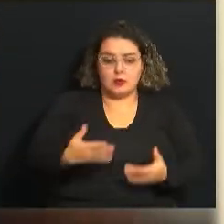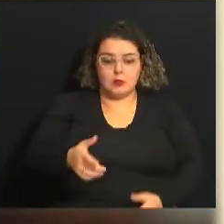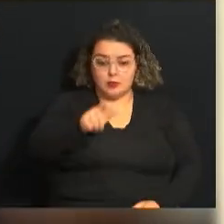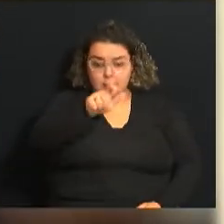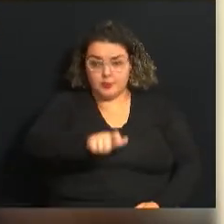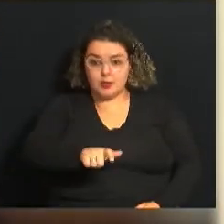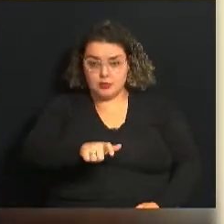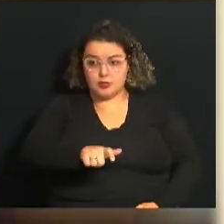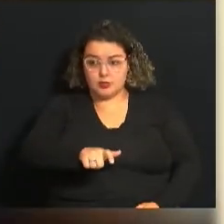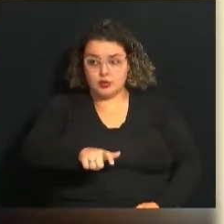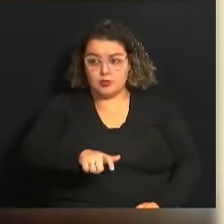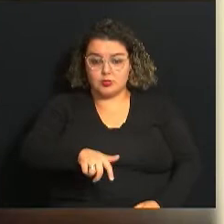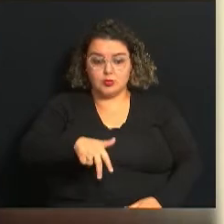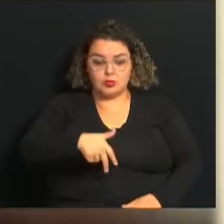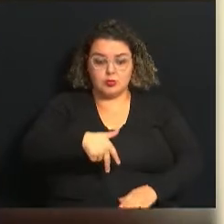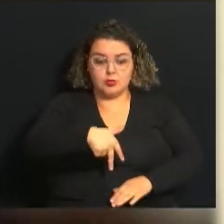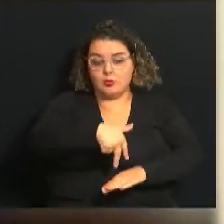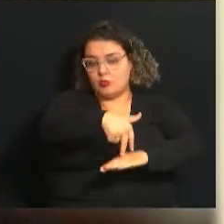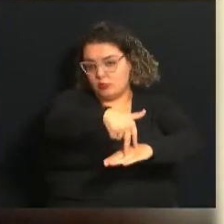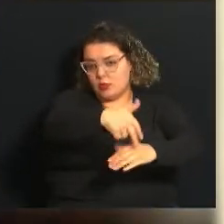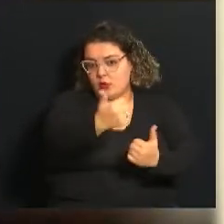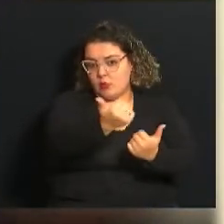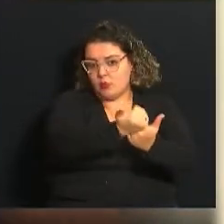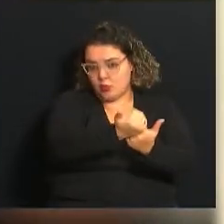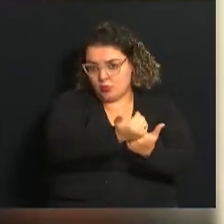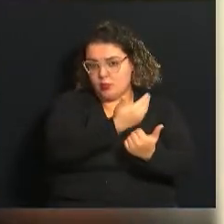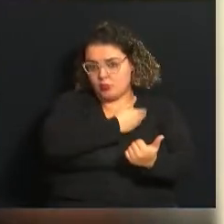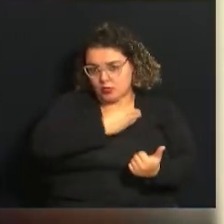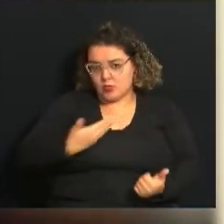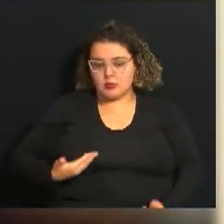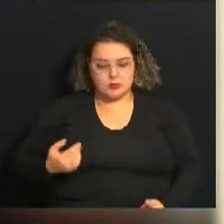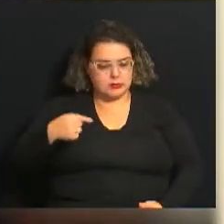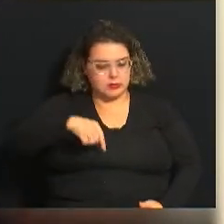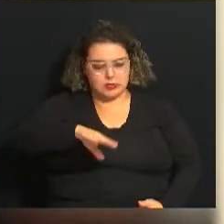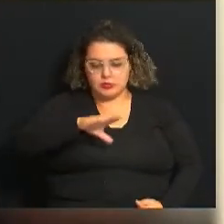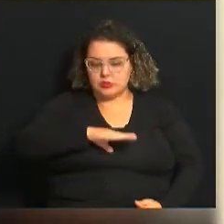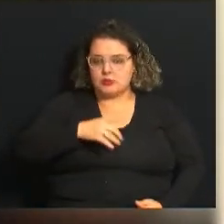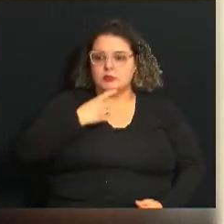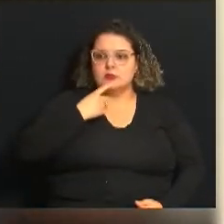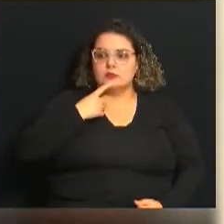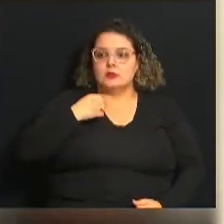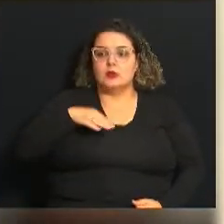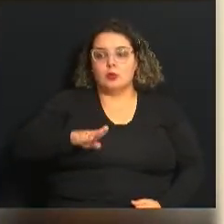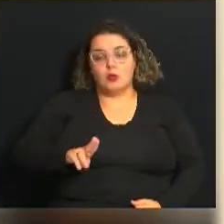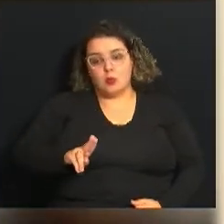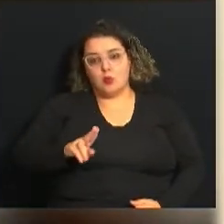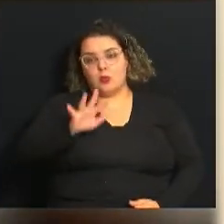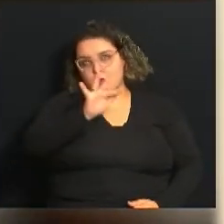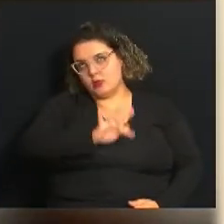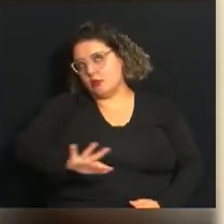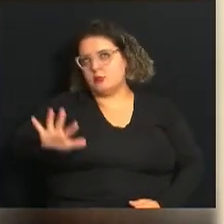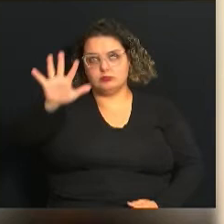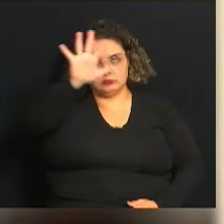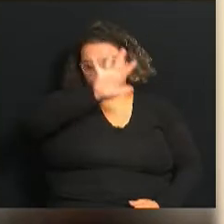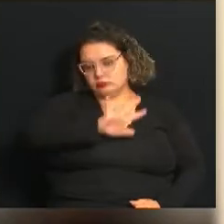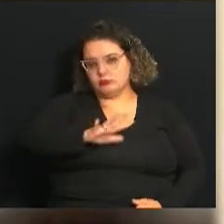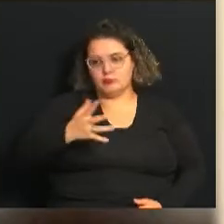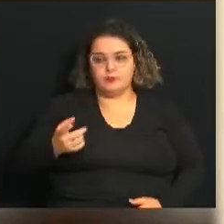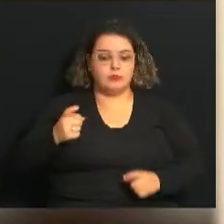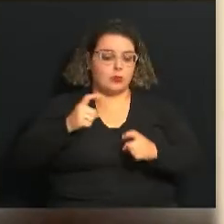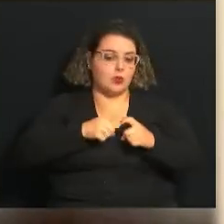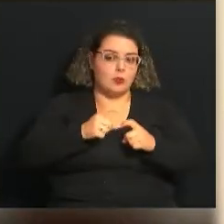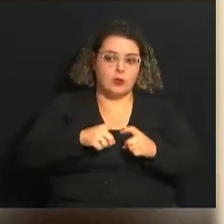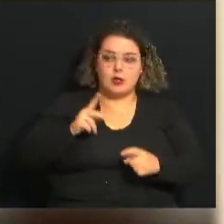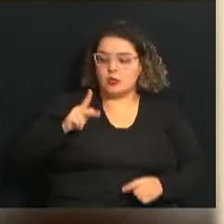ou ocupa um cargo público, né? Seja em Campinas ou seja a nível federal. Um exemplo, hoje um médico, um professor